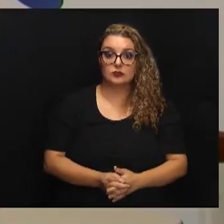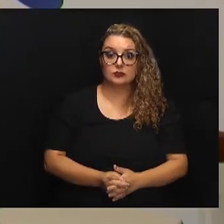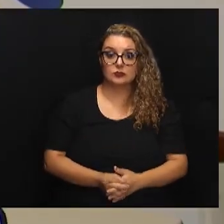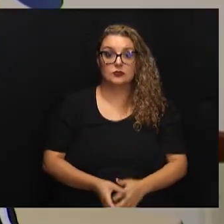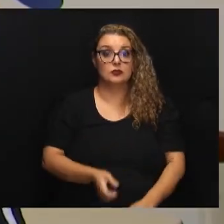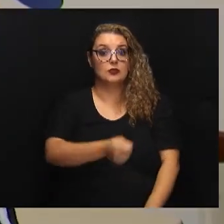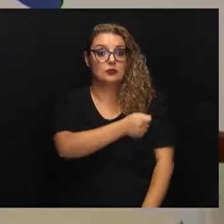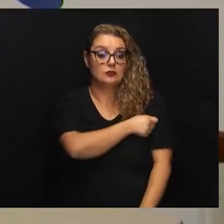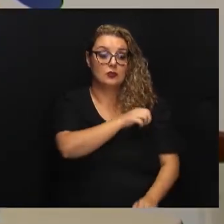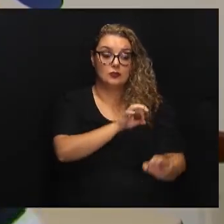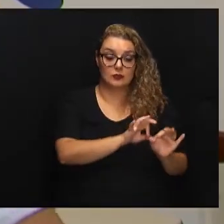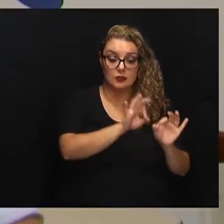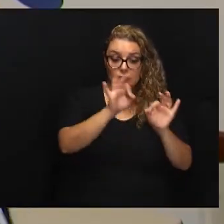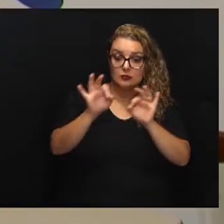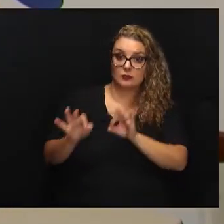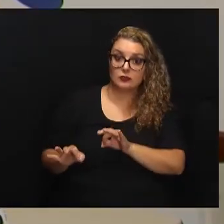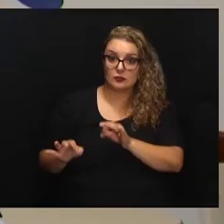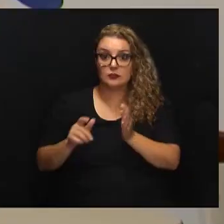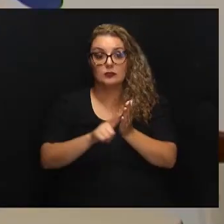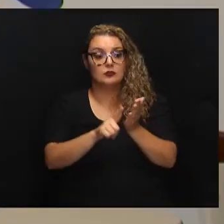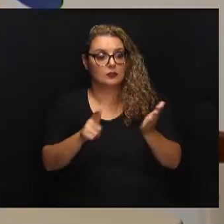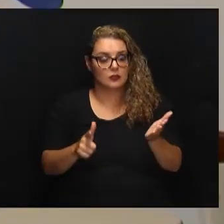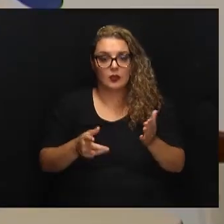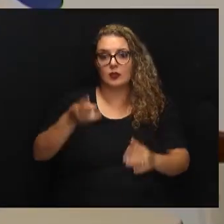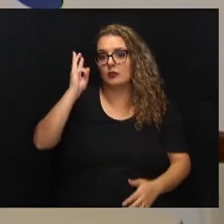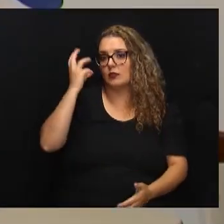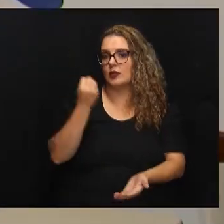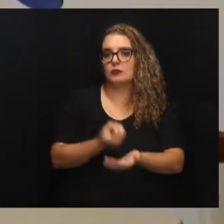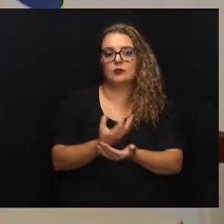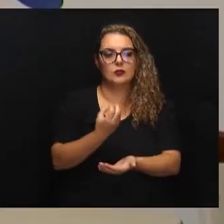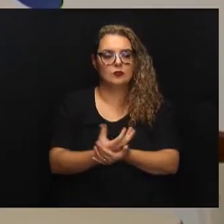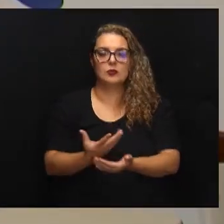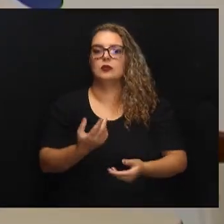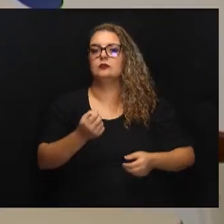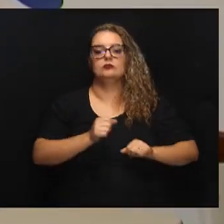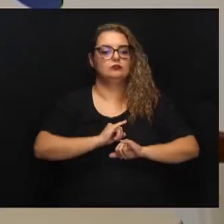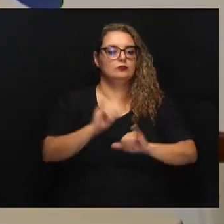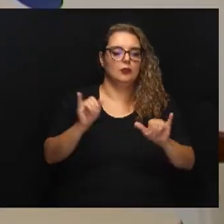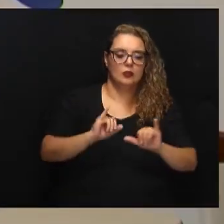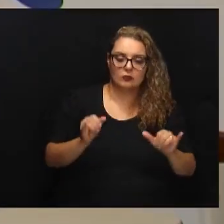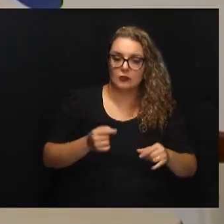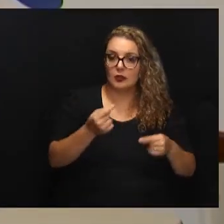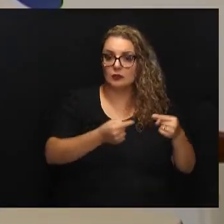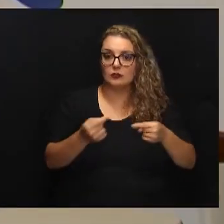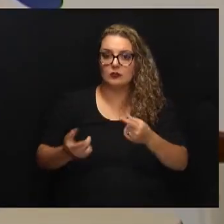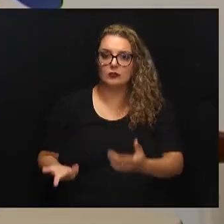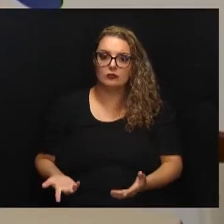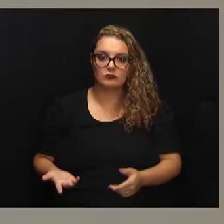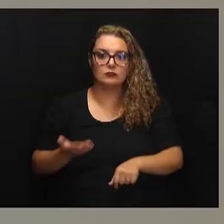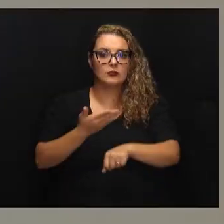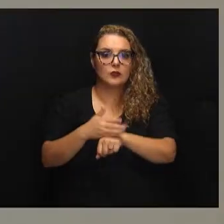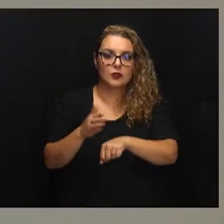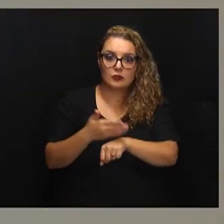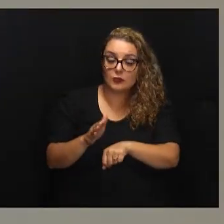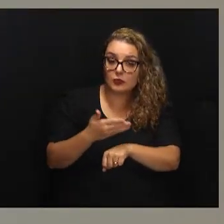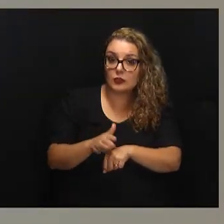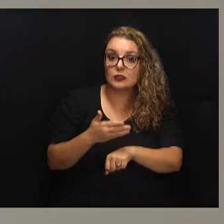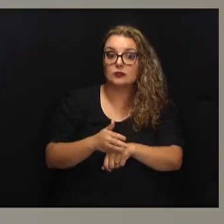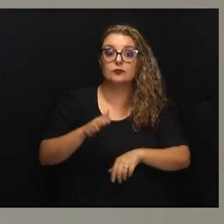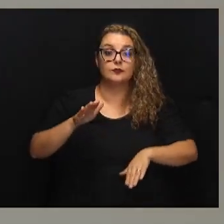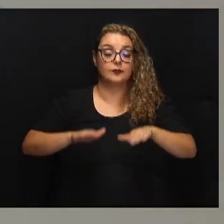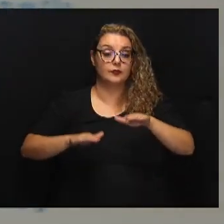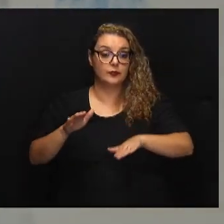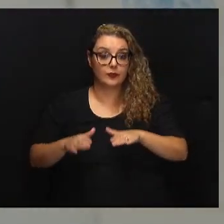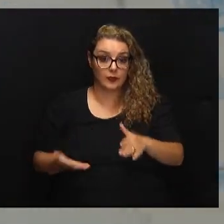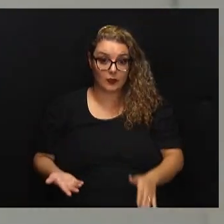que acompanha jornal, podcast, notícia, debate. E praticar muito. Muitas vezes